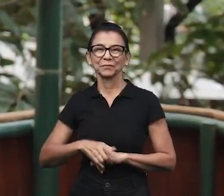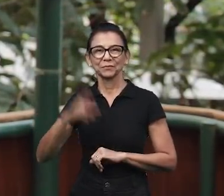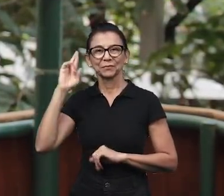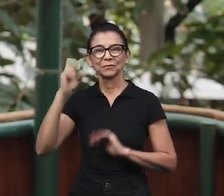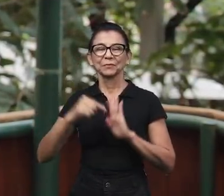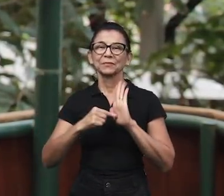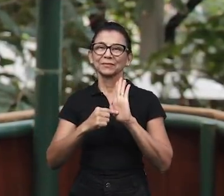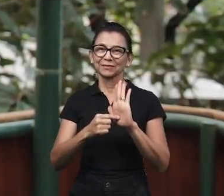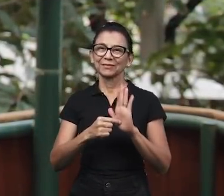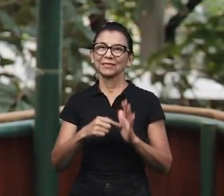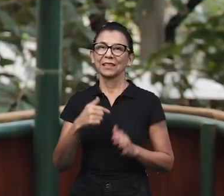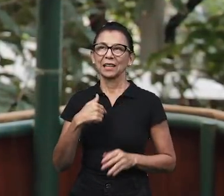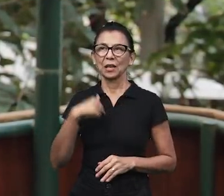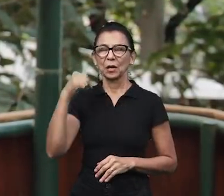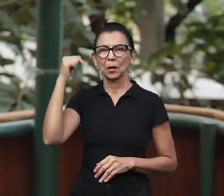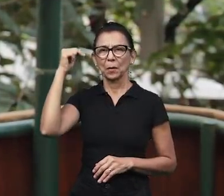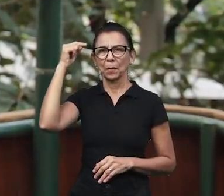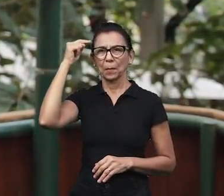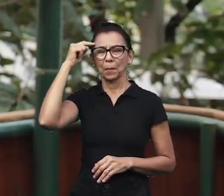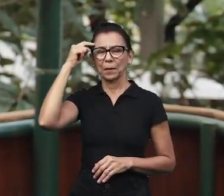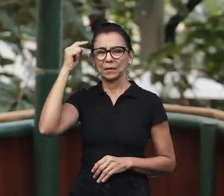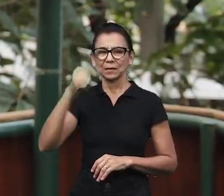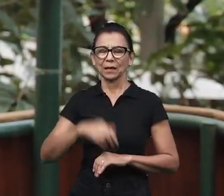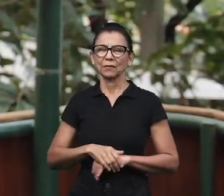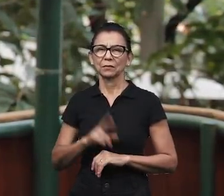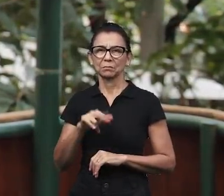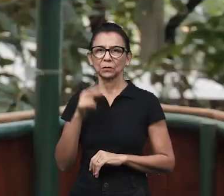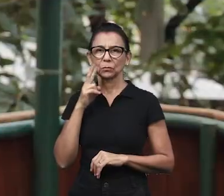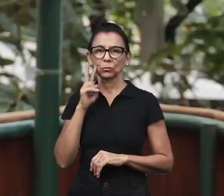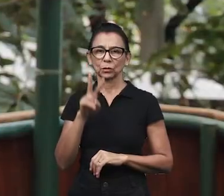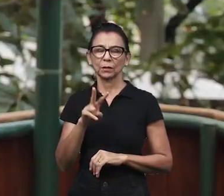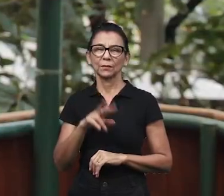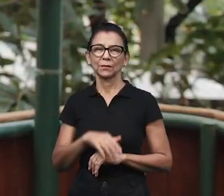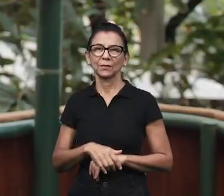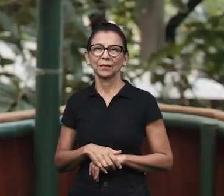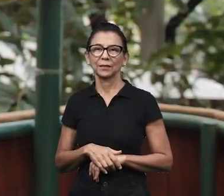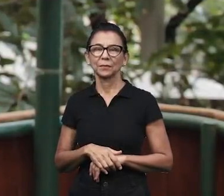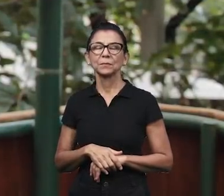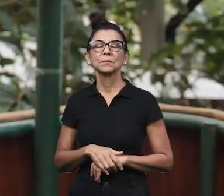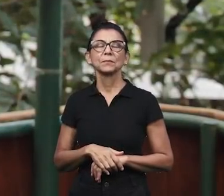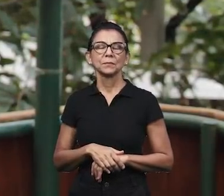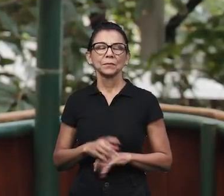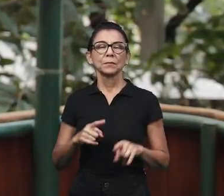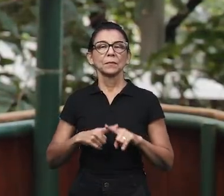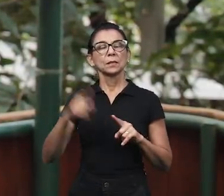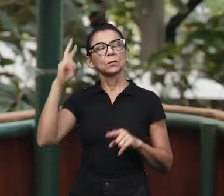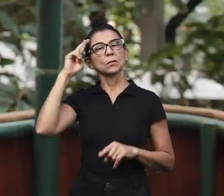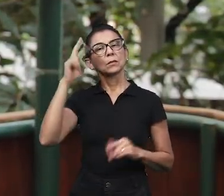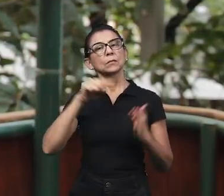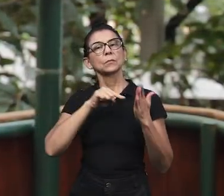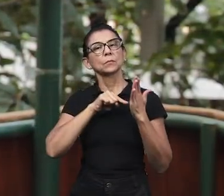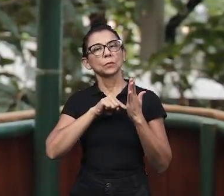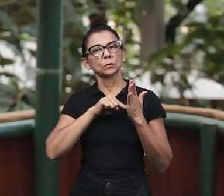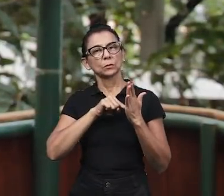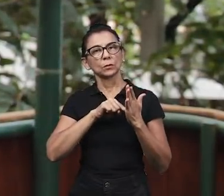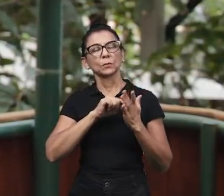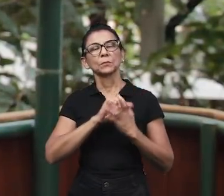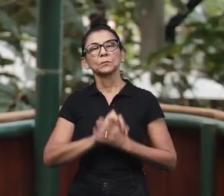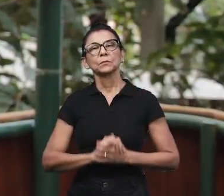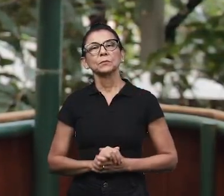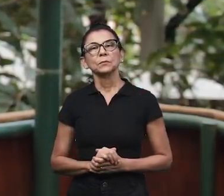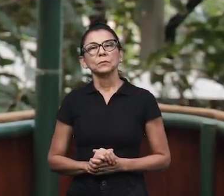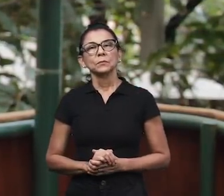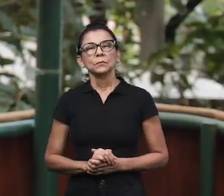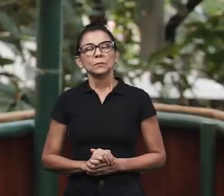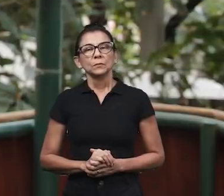para você. Eu achava que não estava no meu momento, mas o Senhor me mostrou que aquele era o momento sim, e dali eu desci,